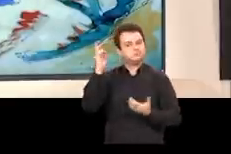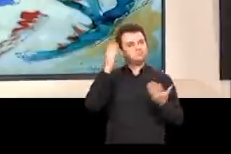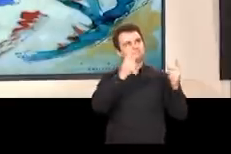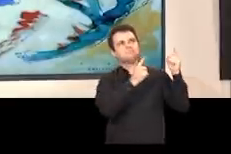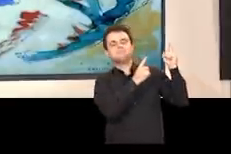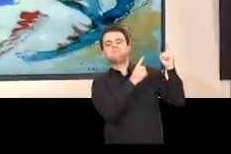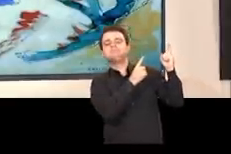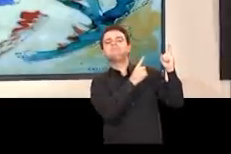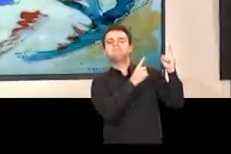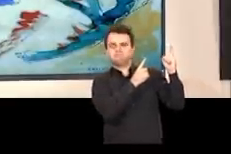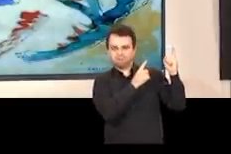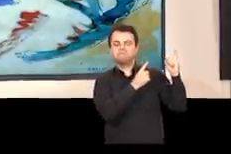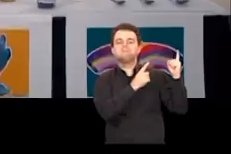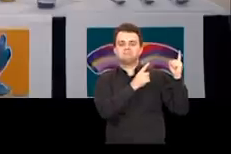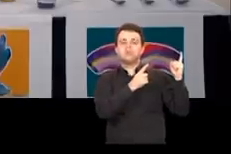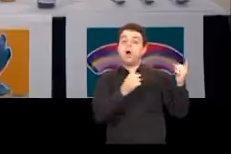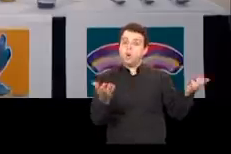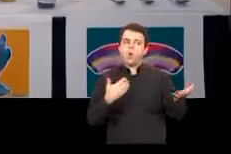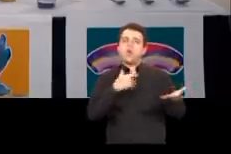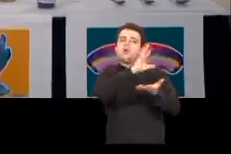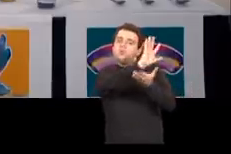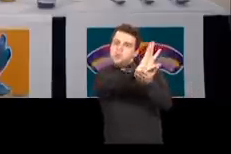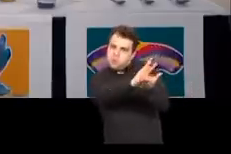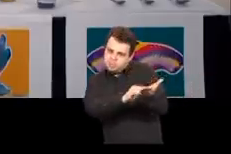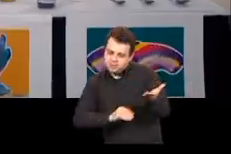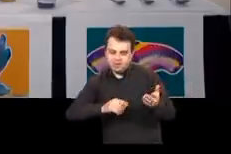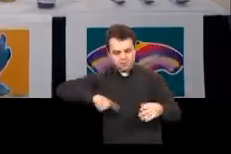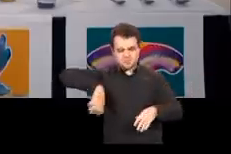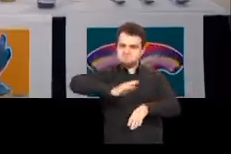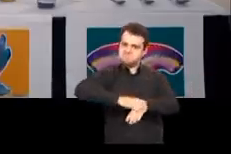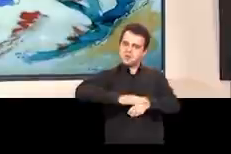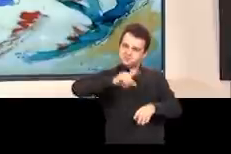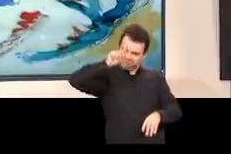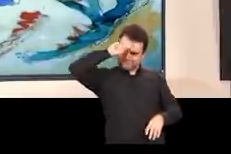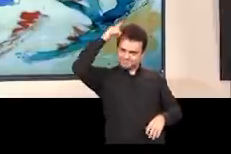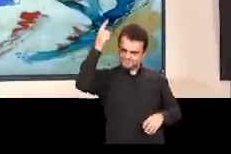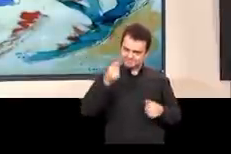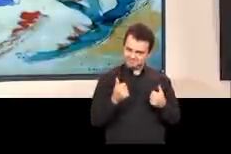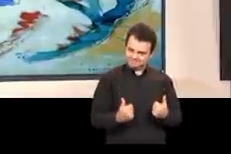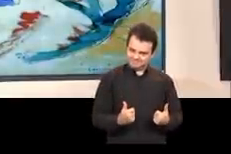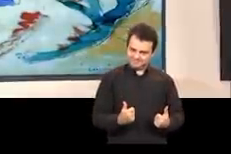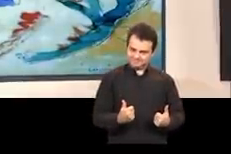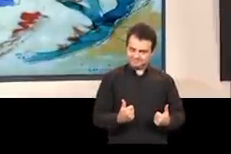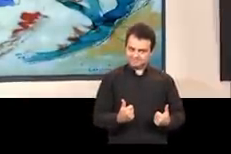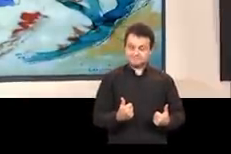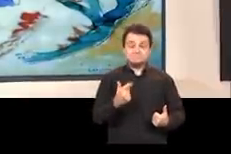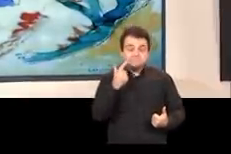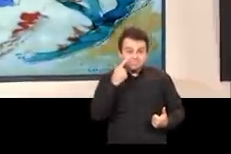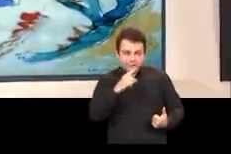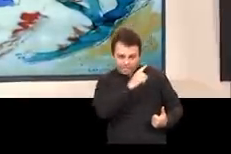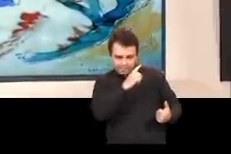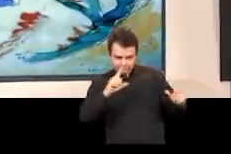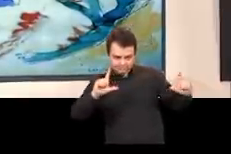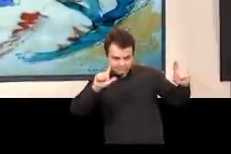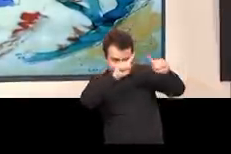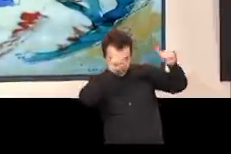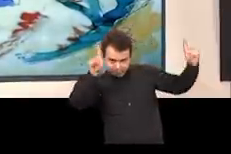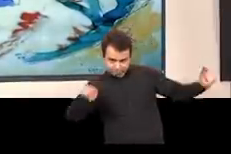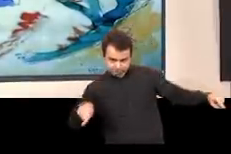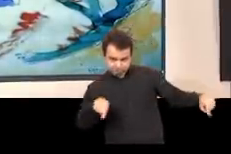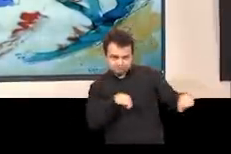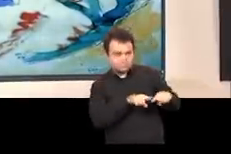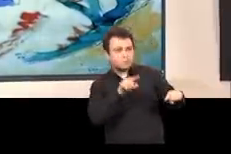nós vamos trabalhar a nossa obra de arte. Vejam que na obra de Kandinsky nós percebemos